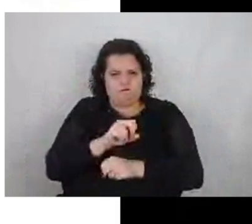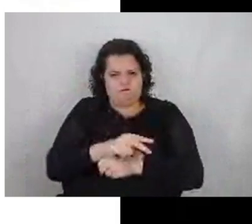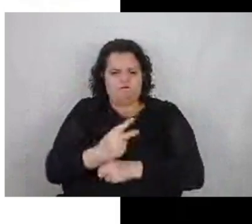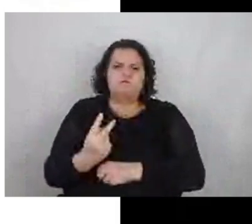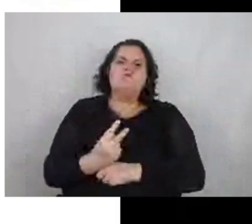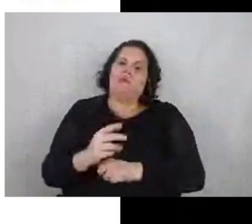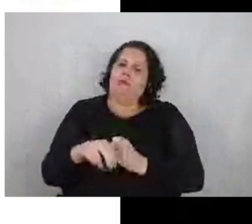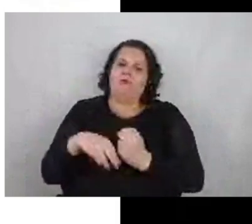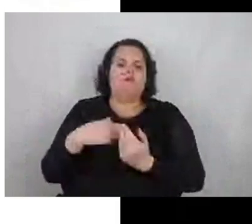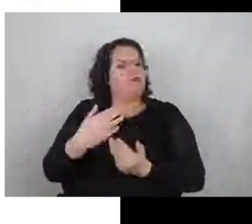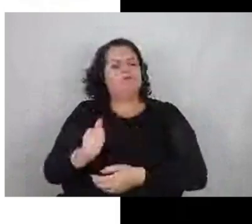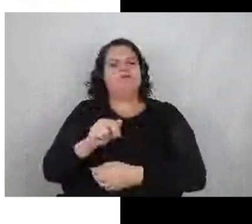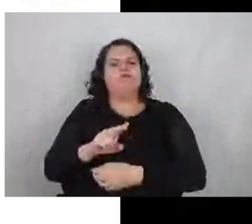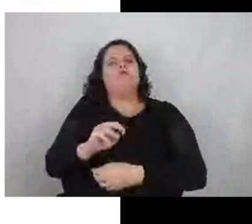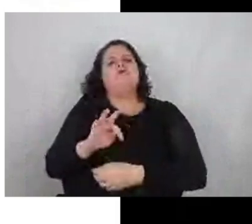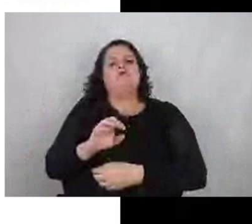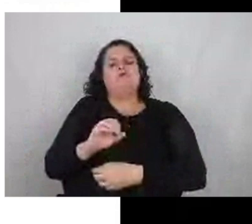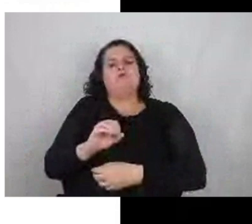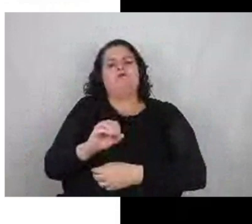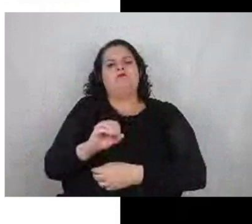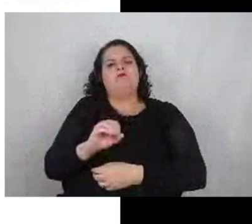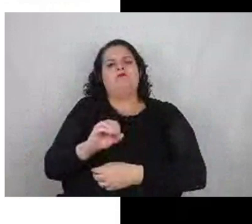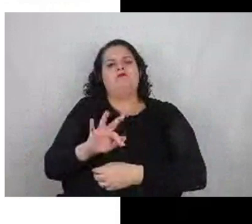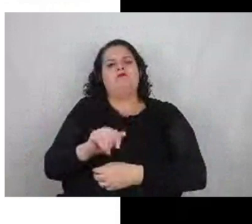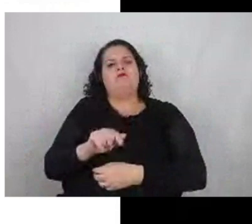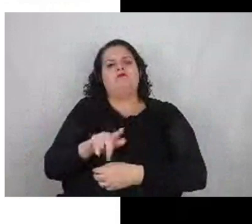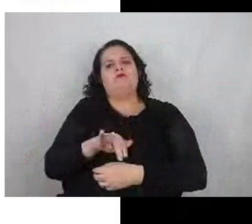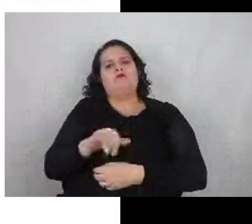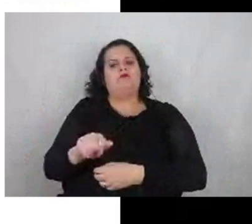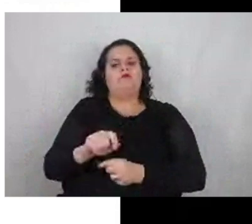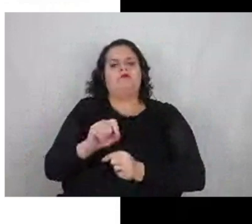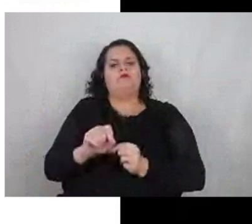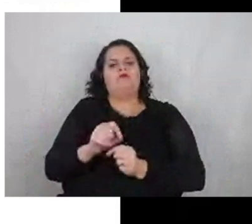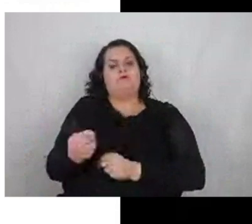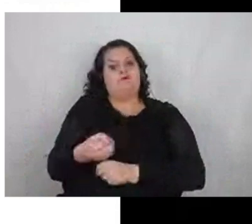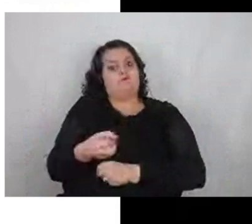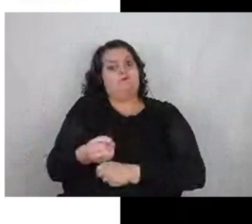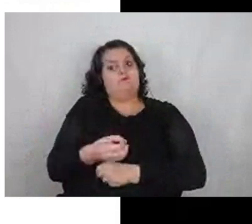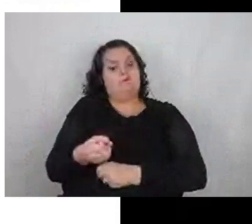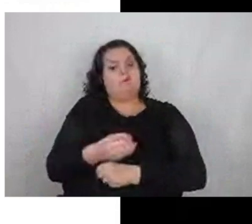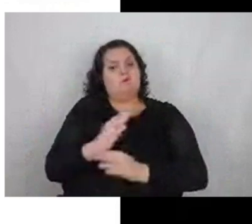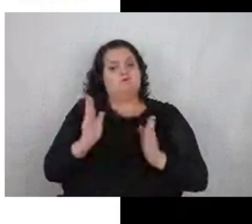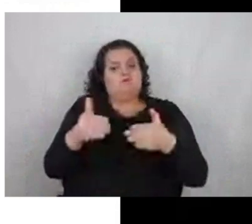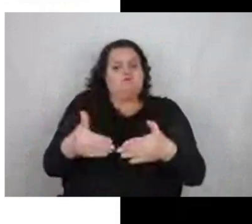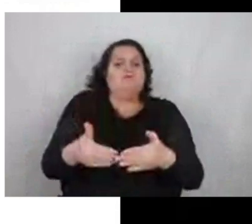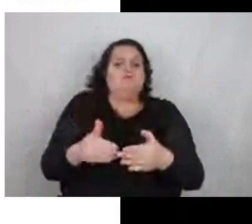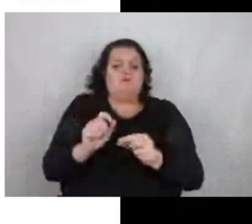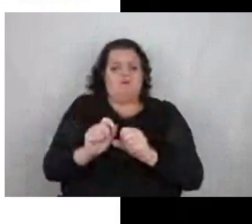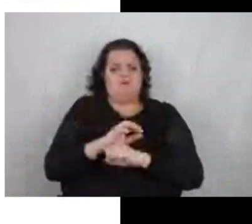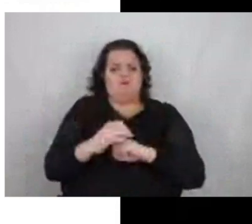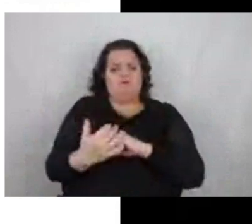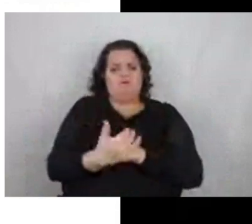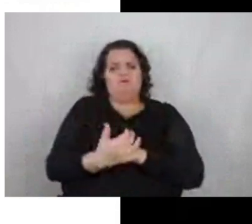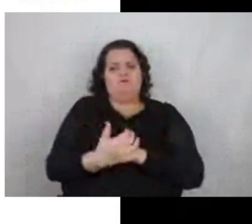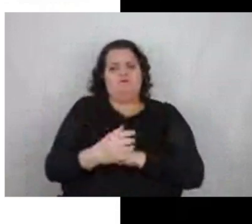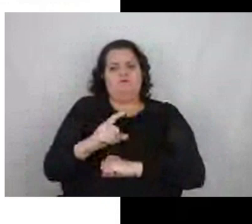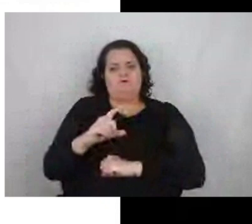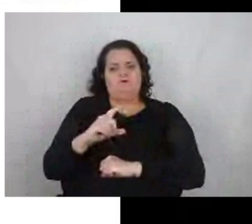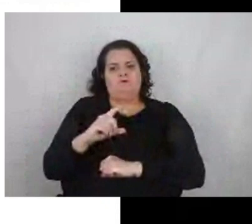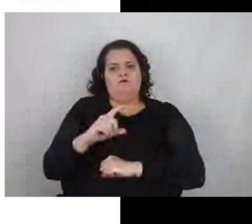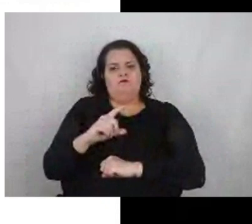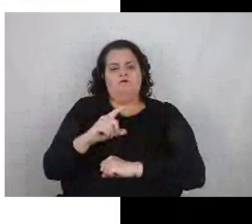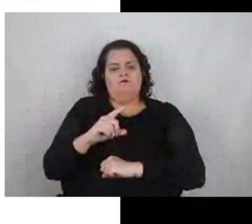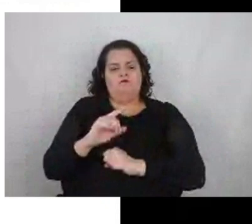Mas a autofagia será um novo alvo terapêutico para a Covid-19? Então, como o professor Mário falou, temos